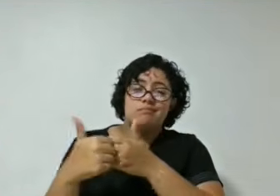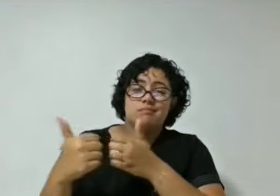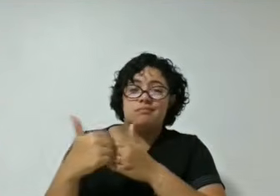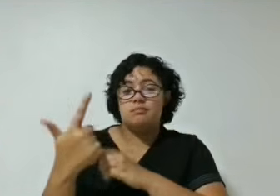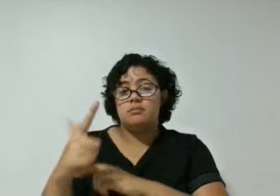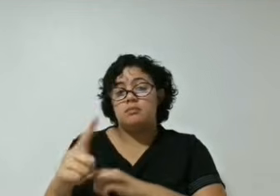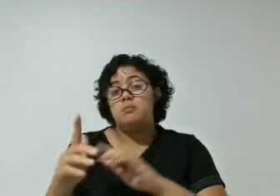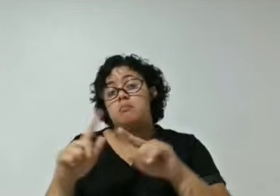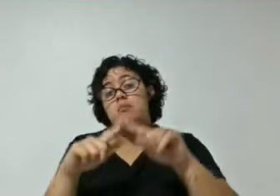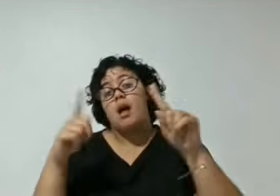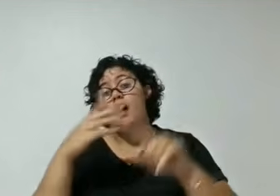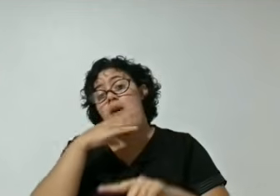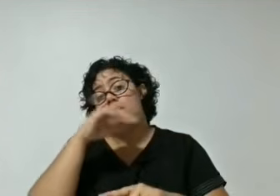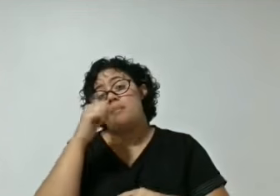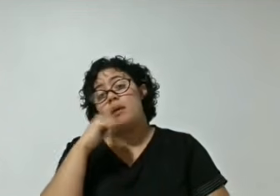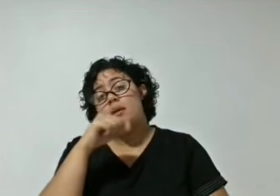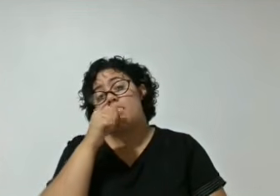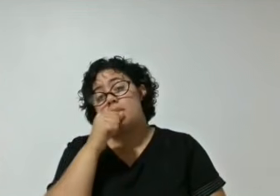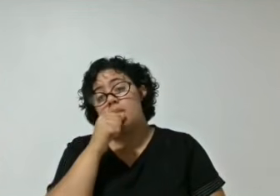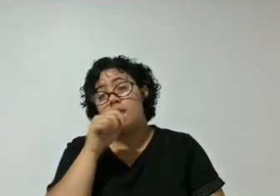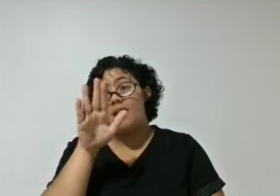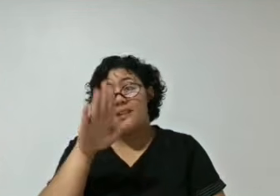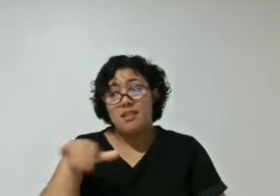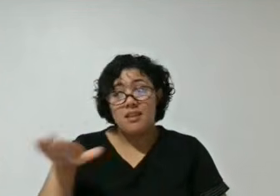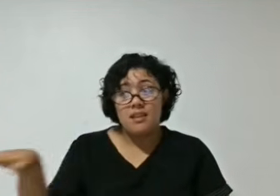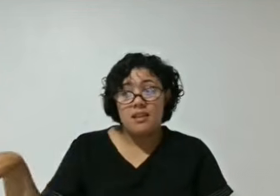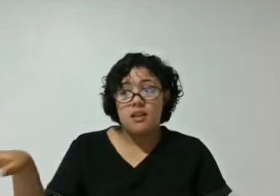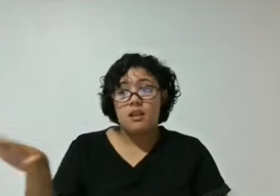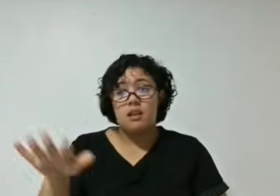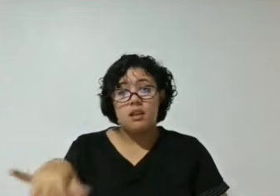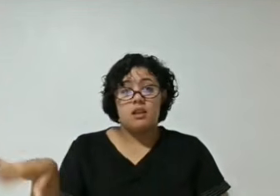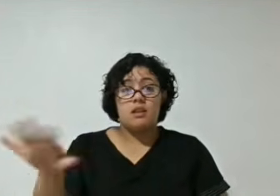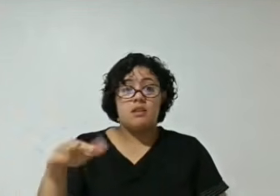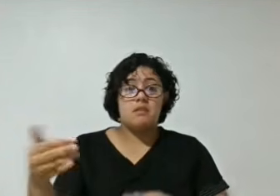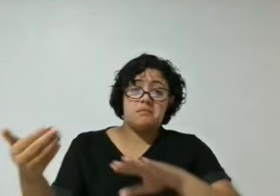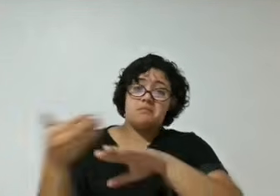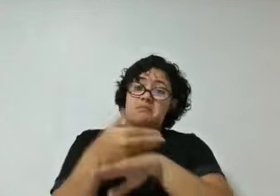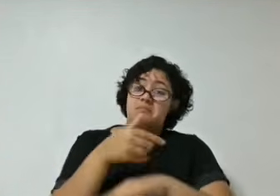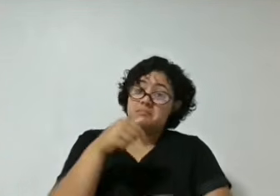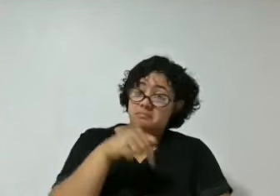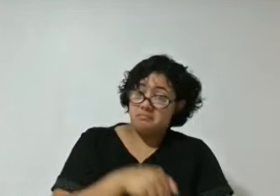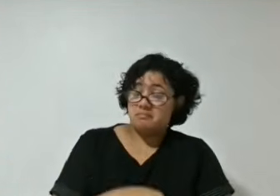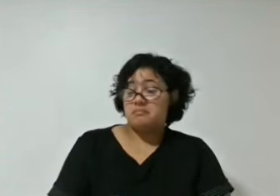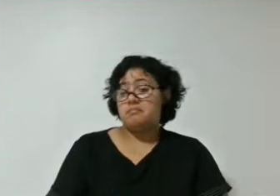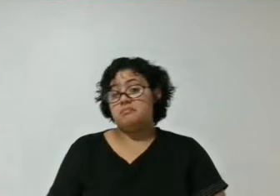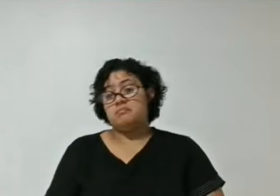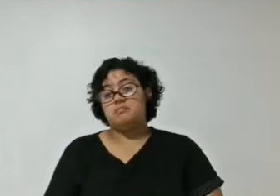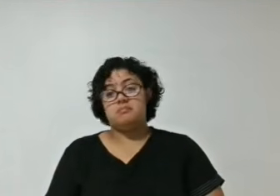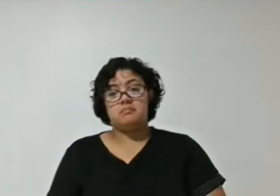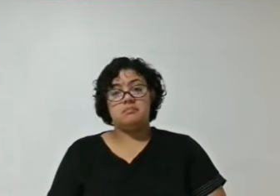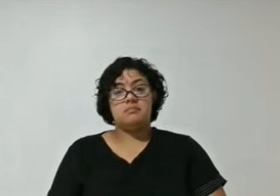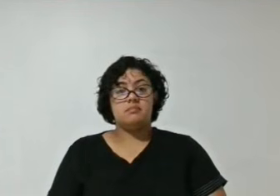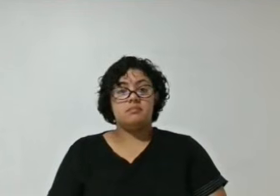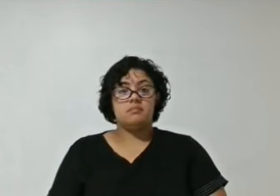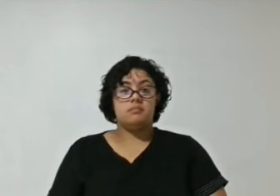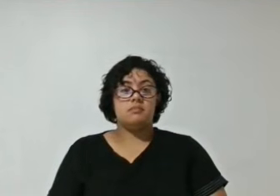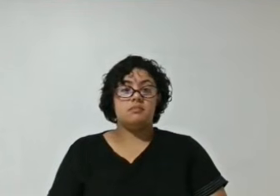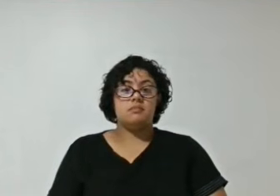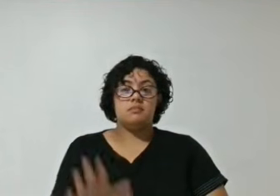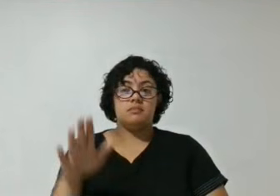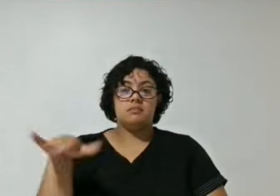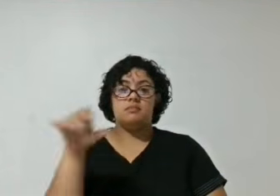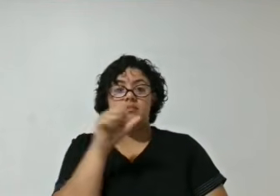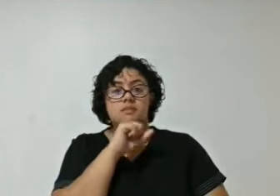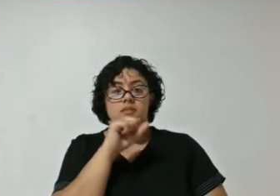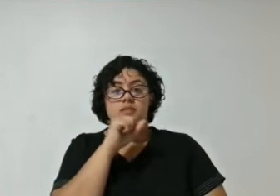mães dessas crianças da inauguração do Centro Cultural ainda vivem por aqui. Então, esses idosos têm sido a